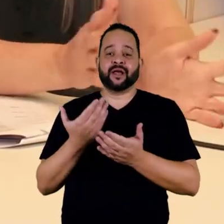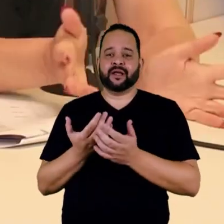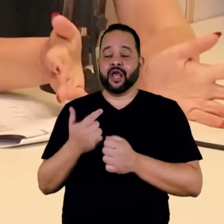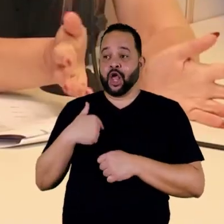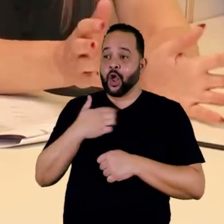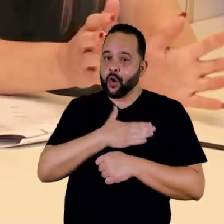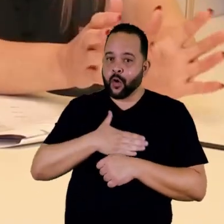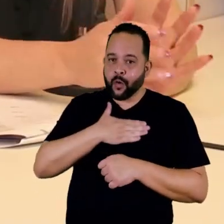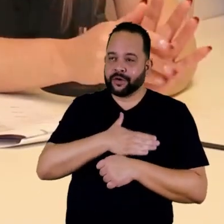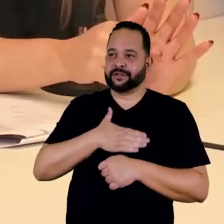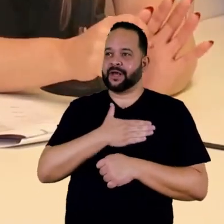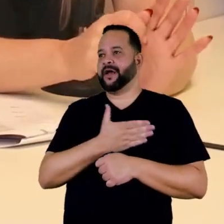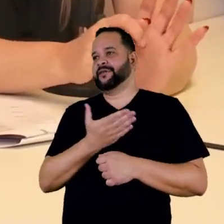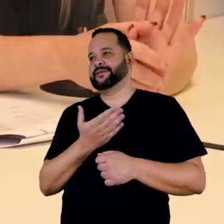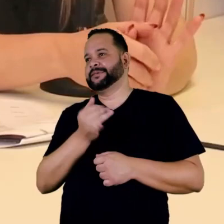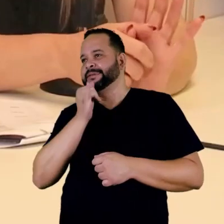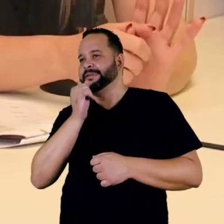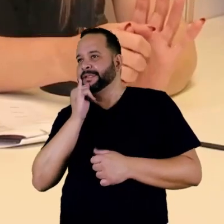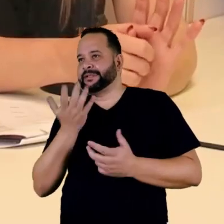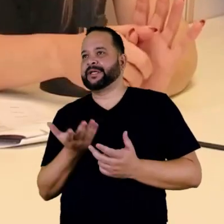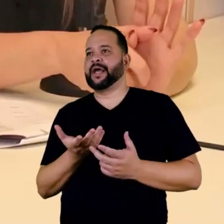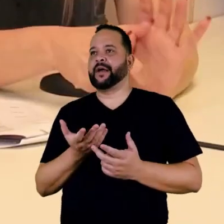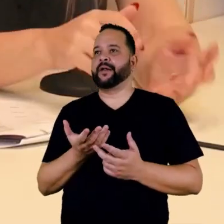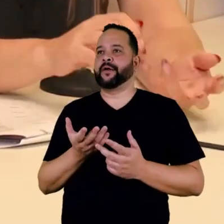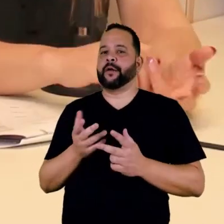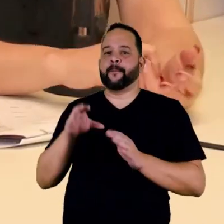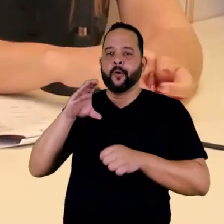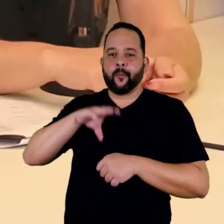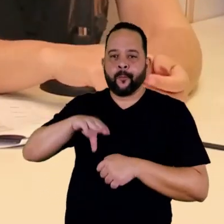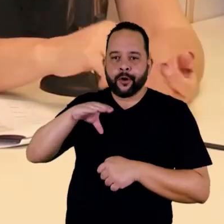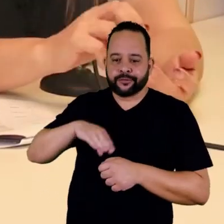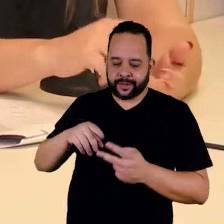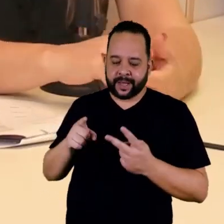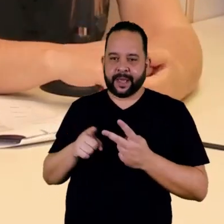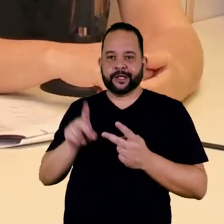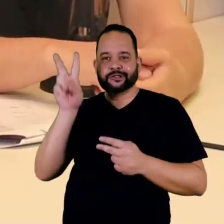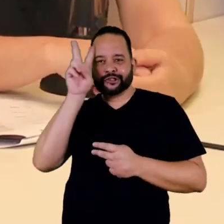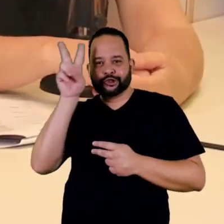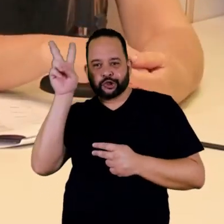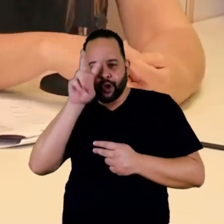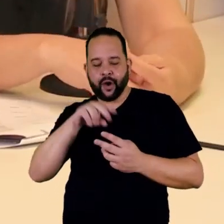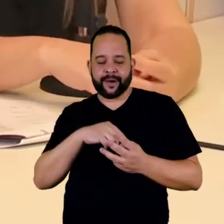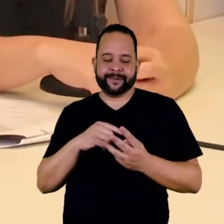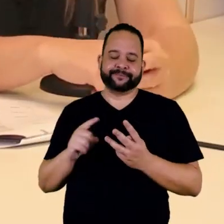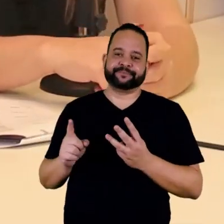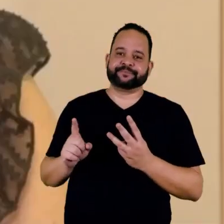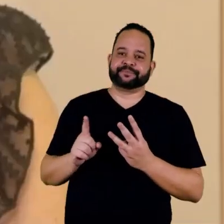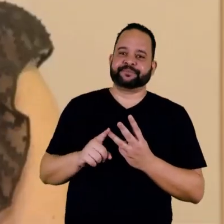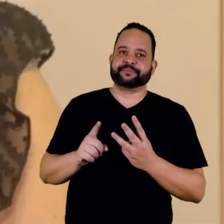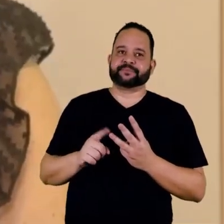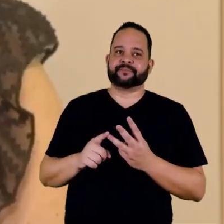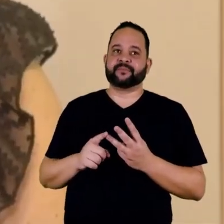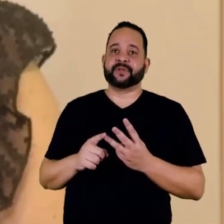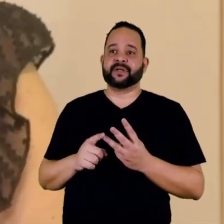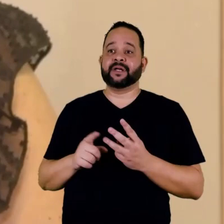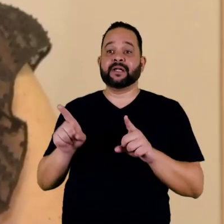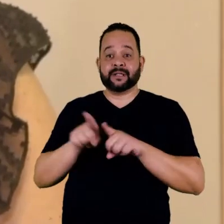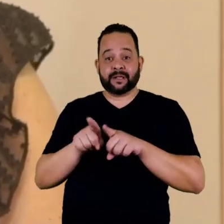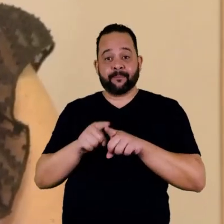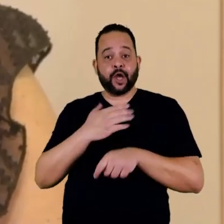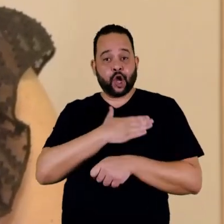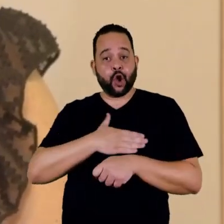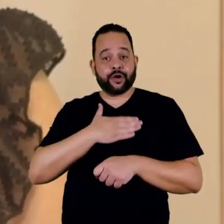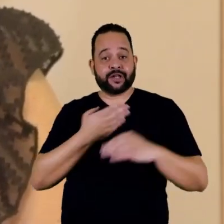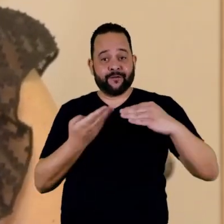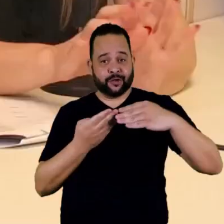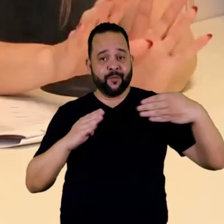sempre gostei mais das matérias de humanas né então assim português História eh E por incrível que até